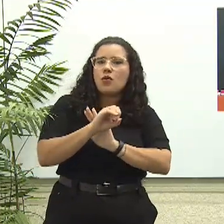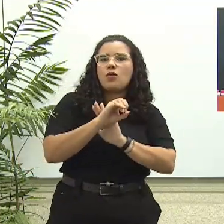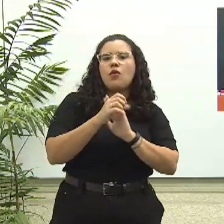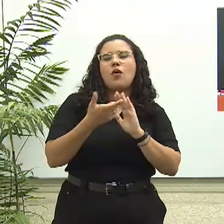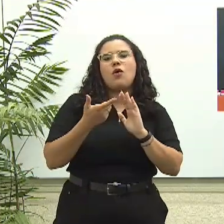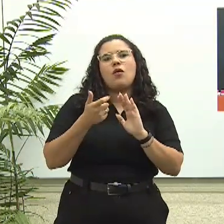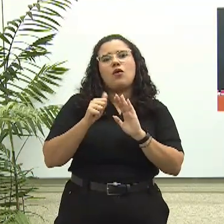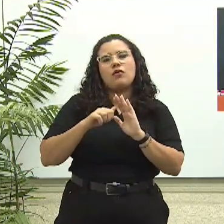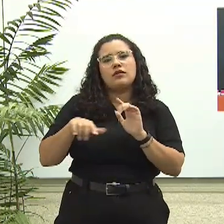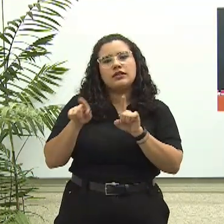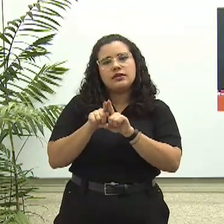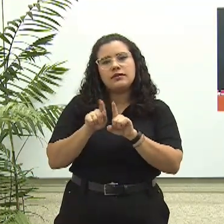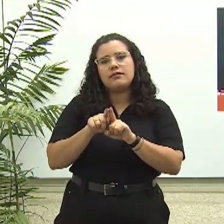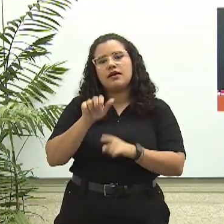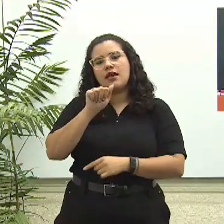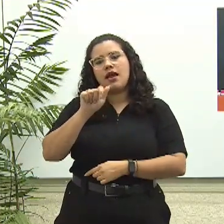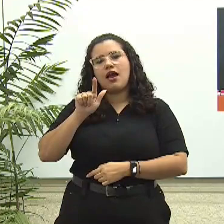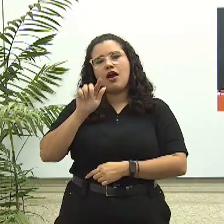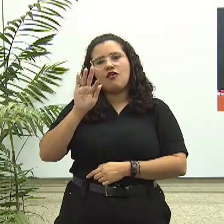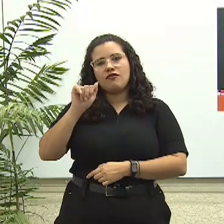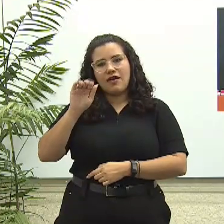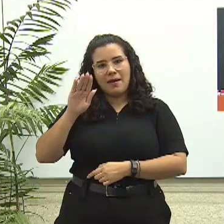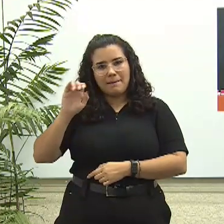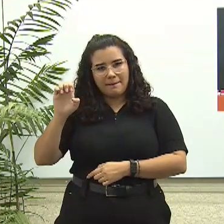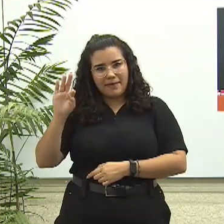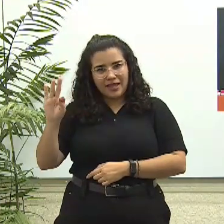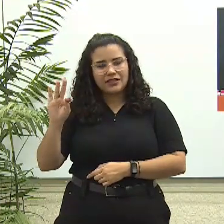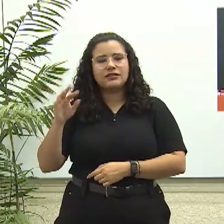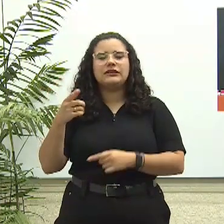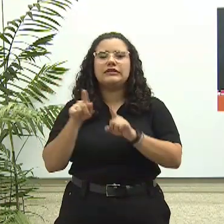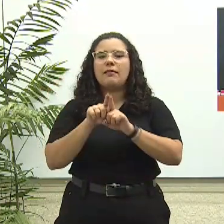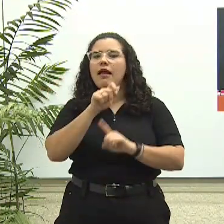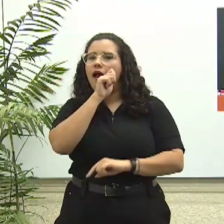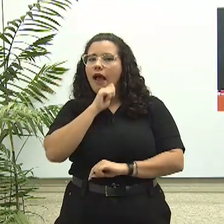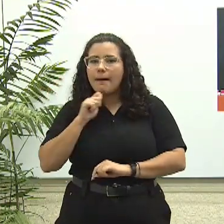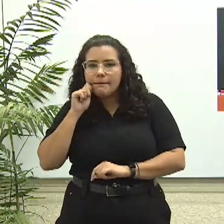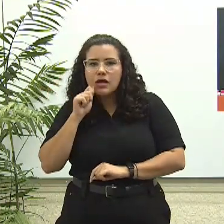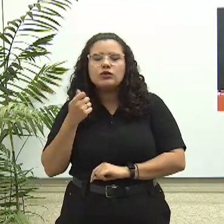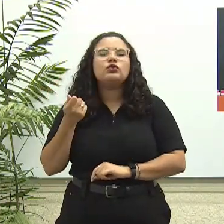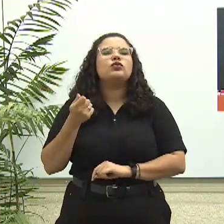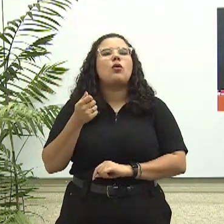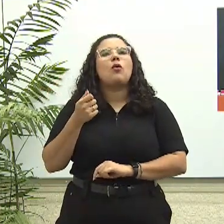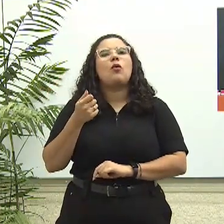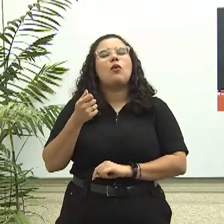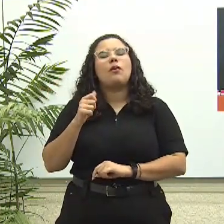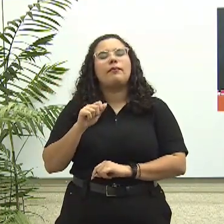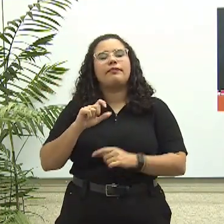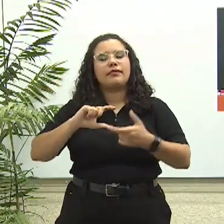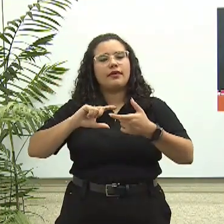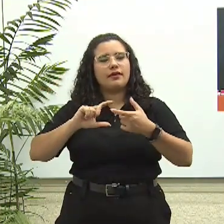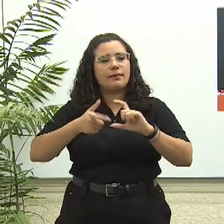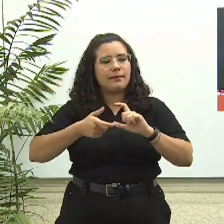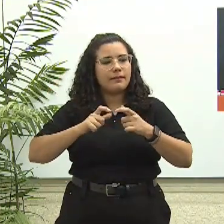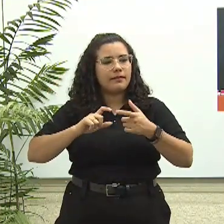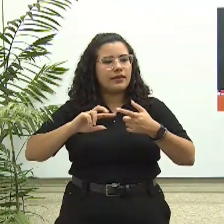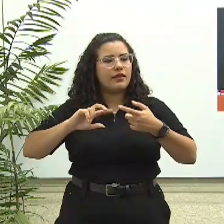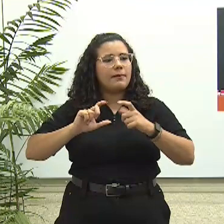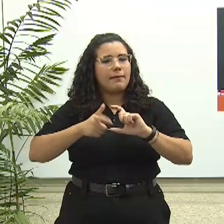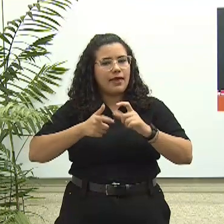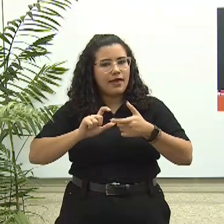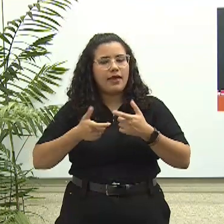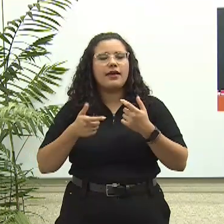Google alfabet né Google alphabet e Amazon eh o meta Facebook e a